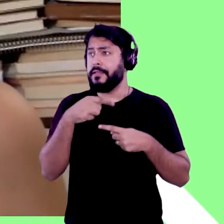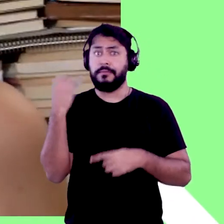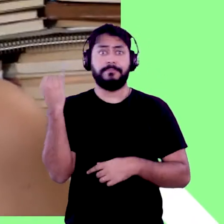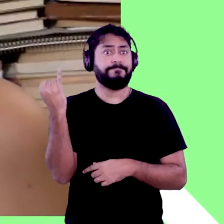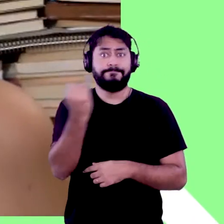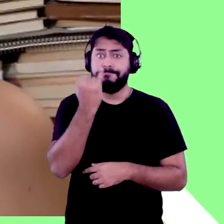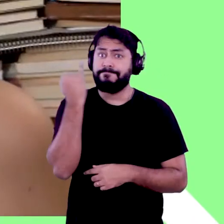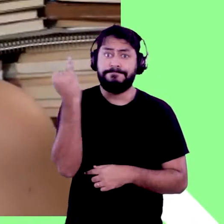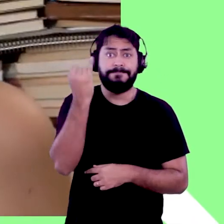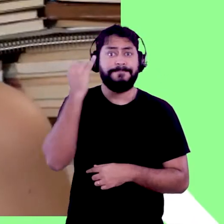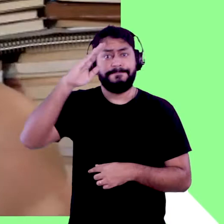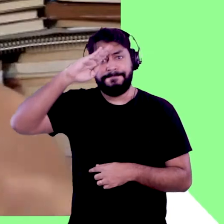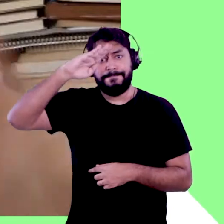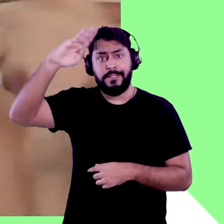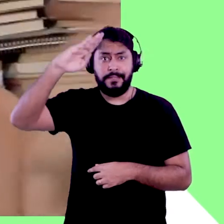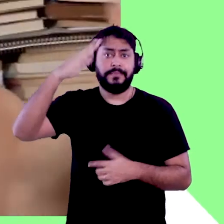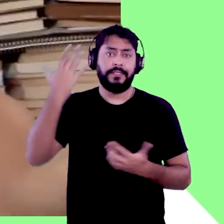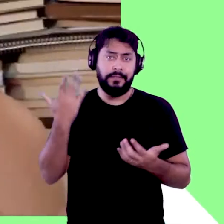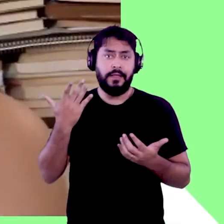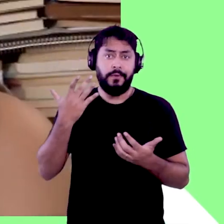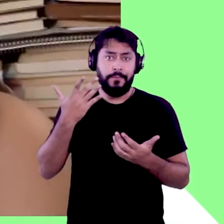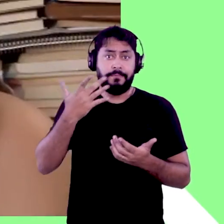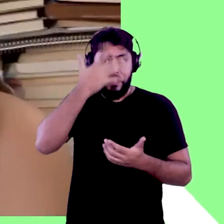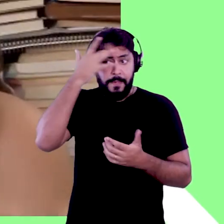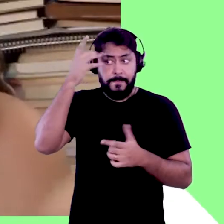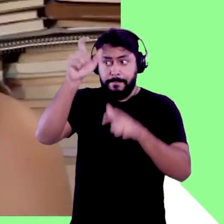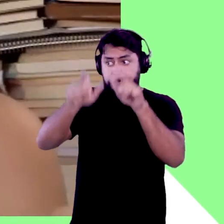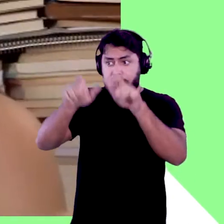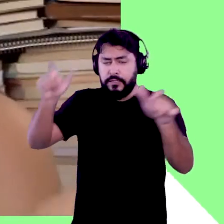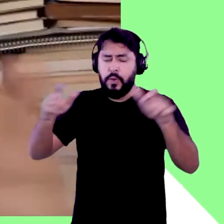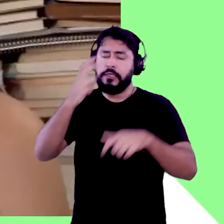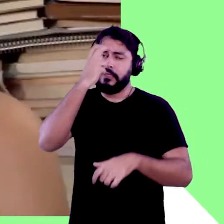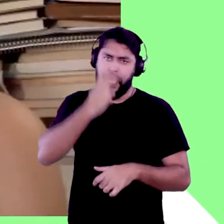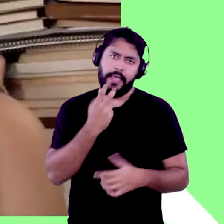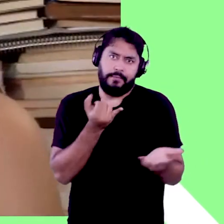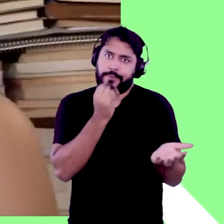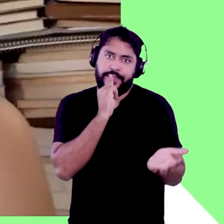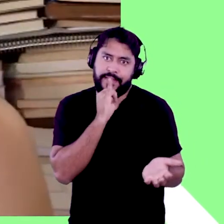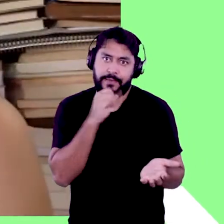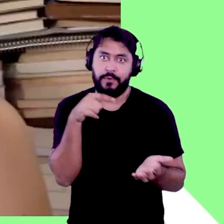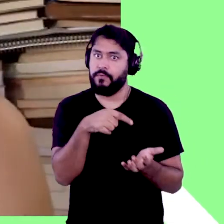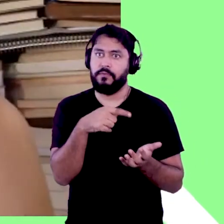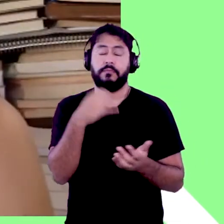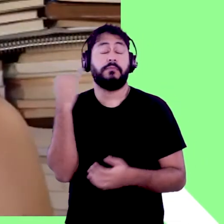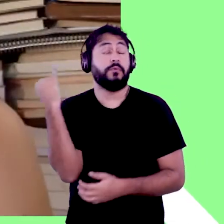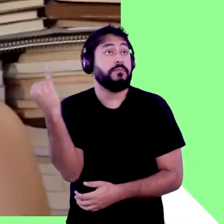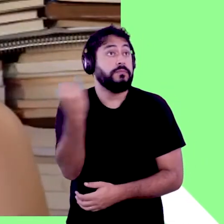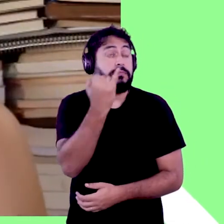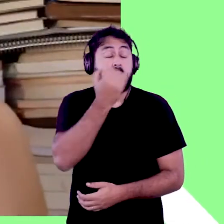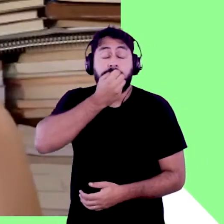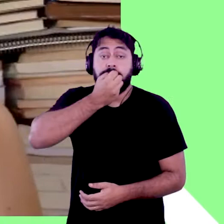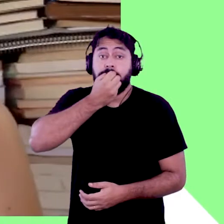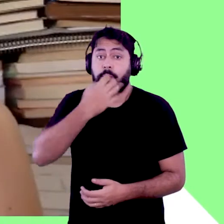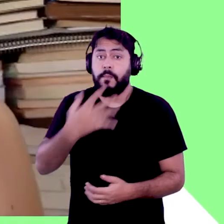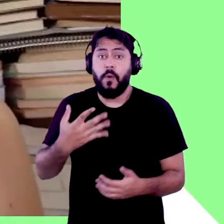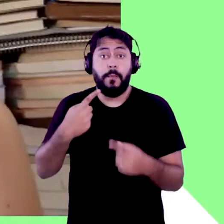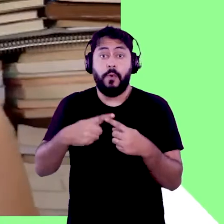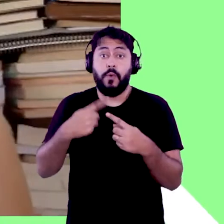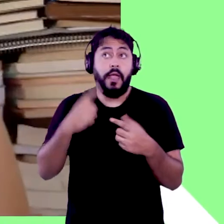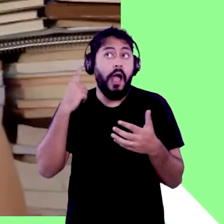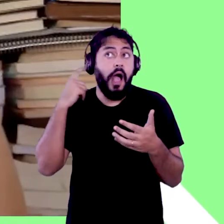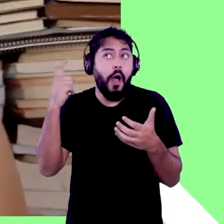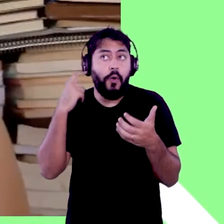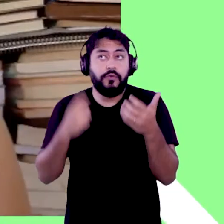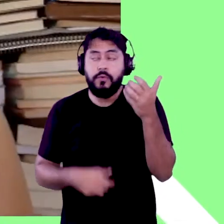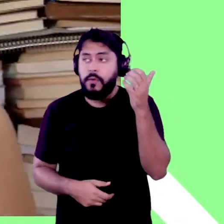fundamental para pessoas que cegas, por exemplo. Ele é um recurso muito bom, né? Tudo que é áudio é muito bom